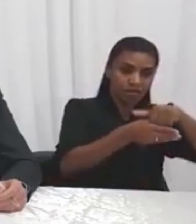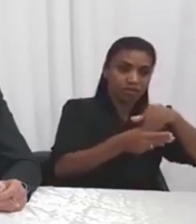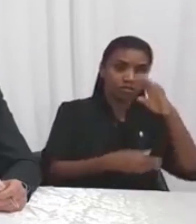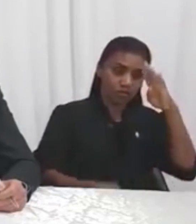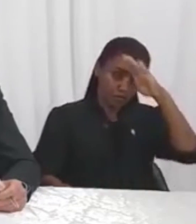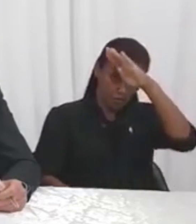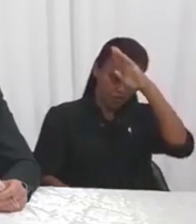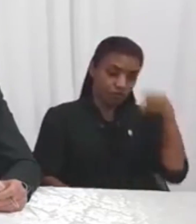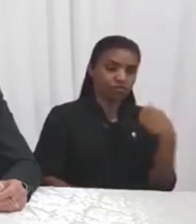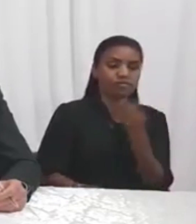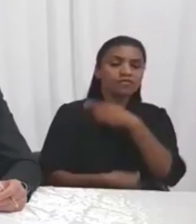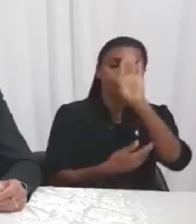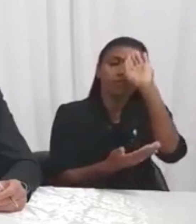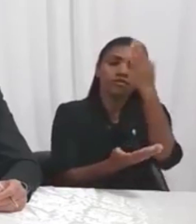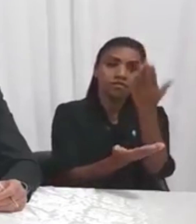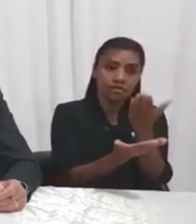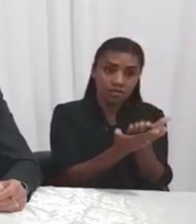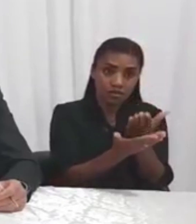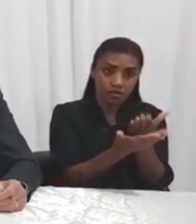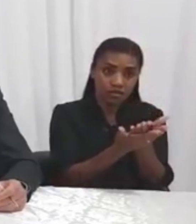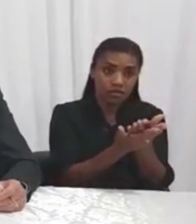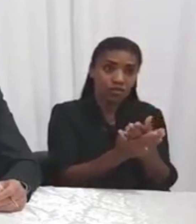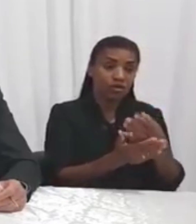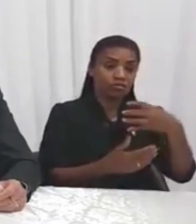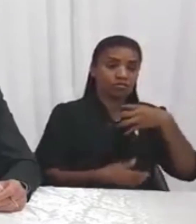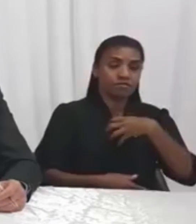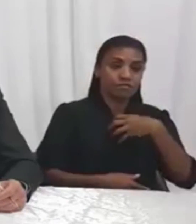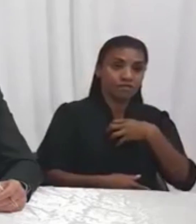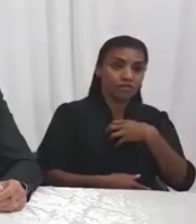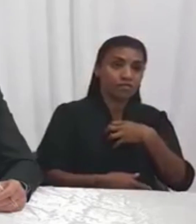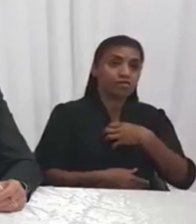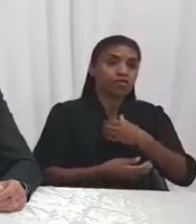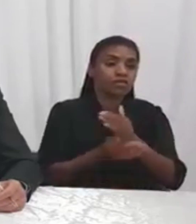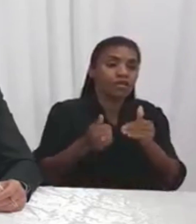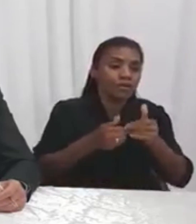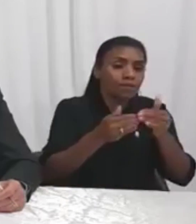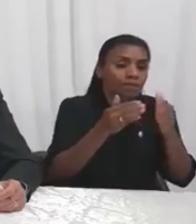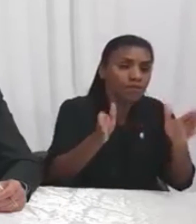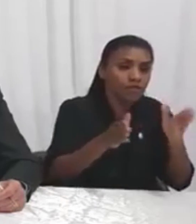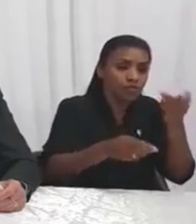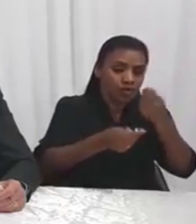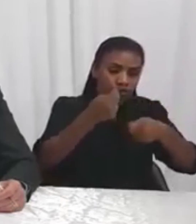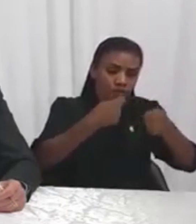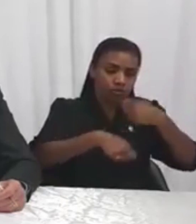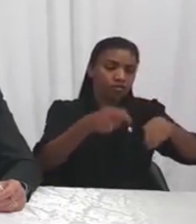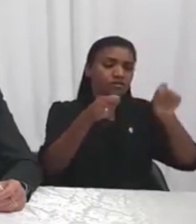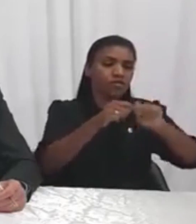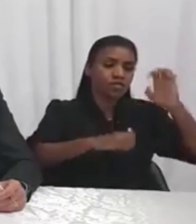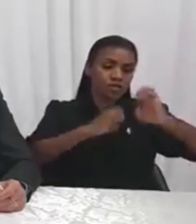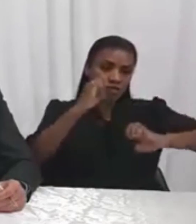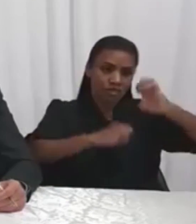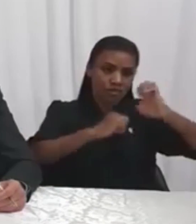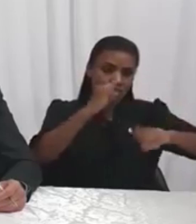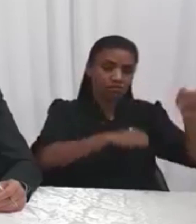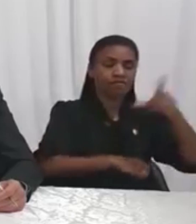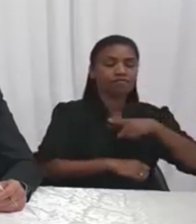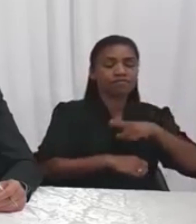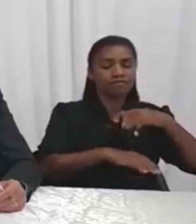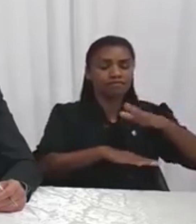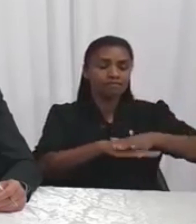Bolsonaro. Nós acreditamos que é da forma que, abrindo a economia, fazendo com que os empresários tenham